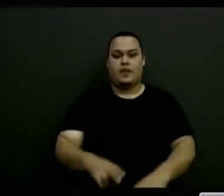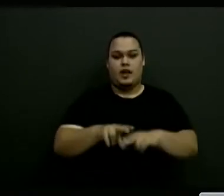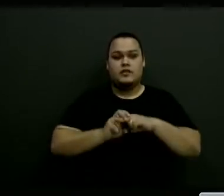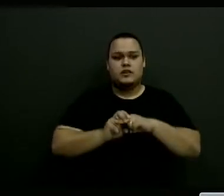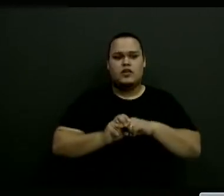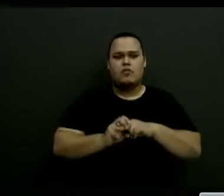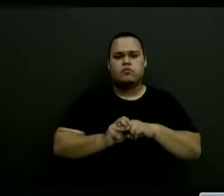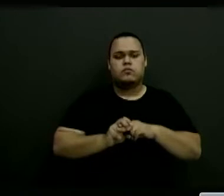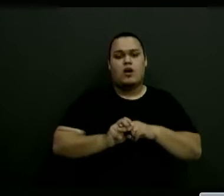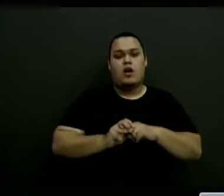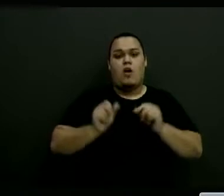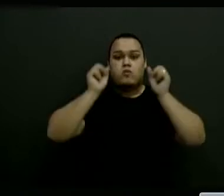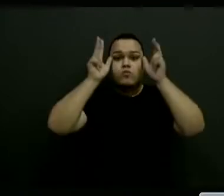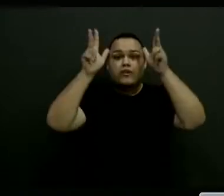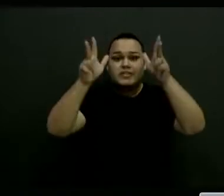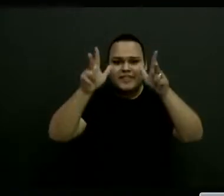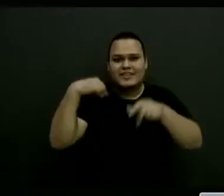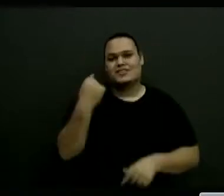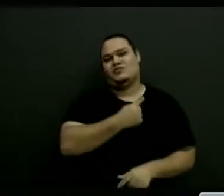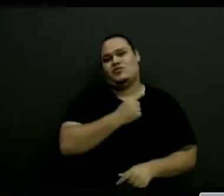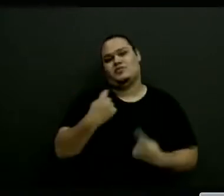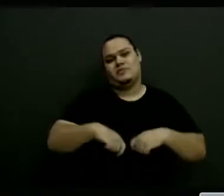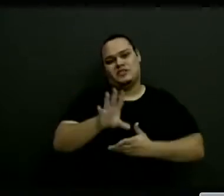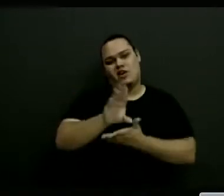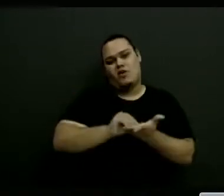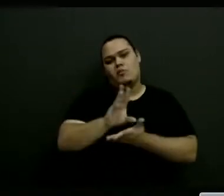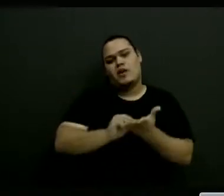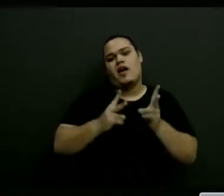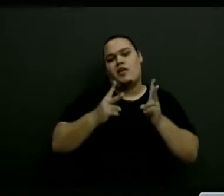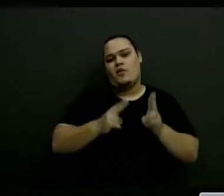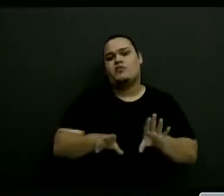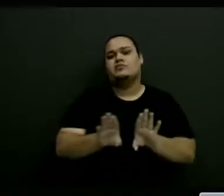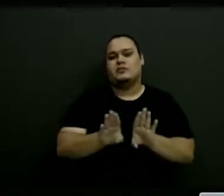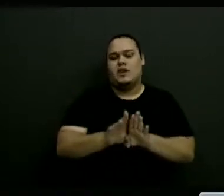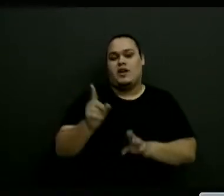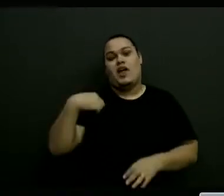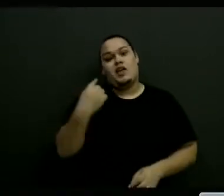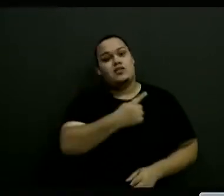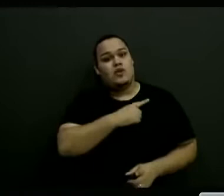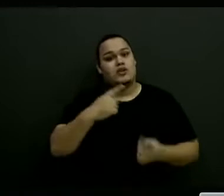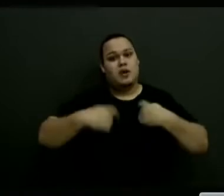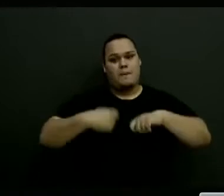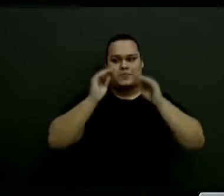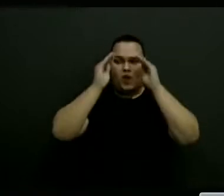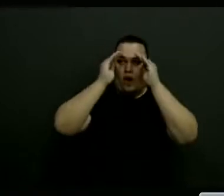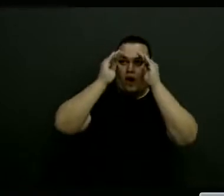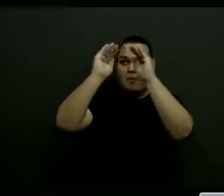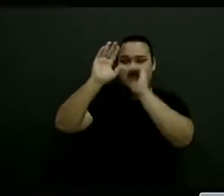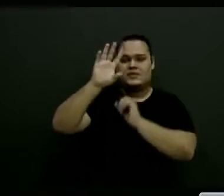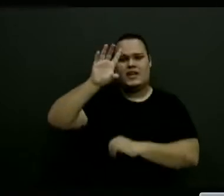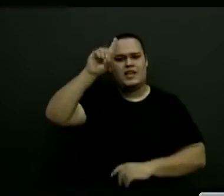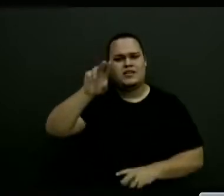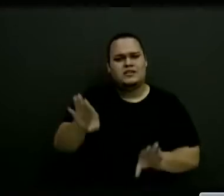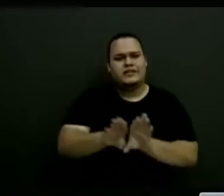tarde que o poder sobrenatural de Deus venha sobre a tua vida. Deus te converte em